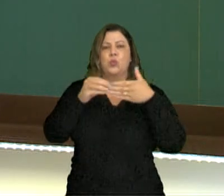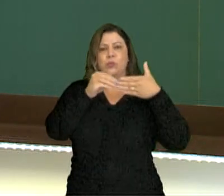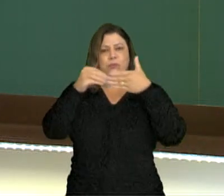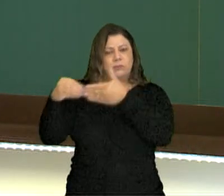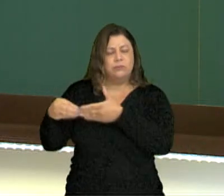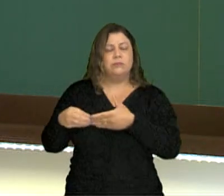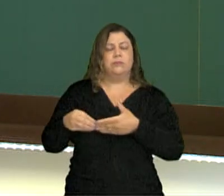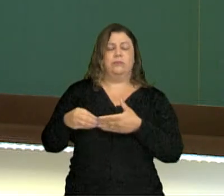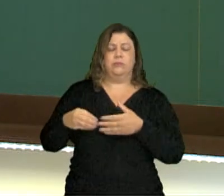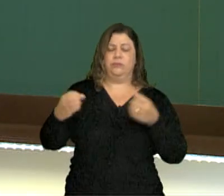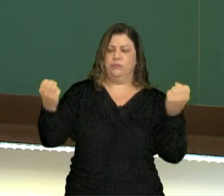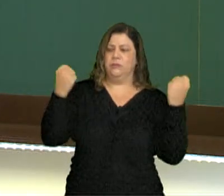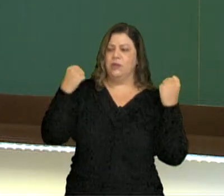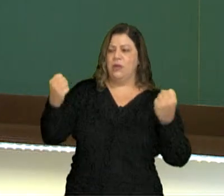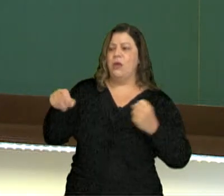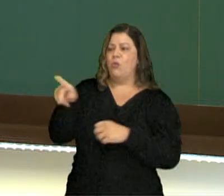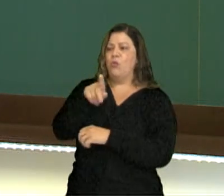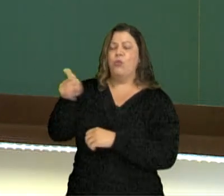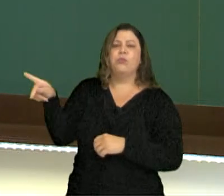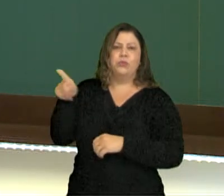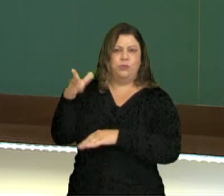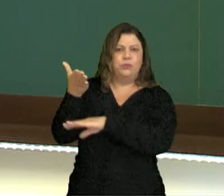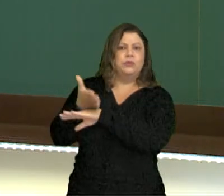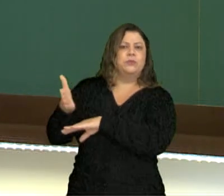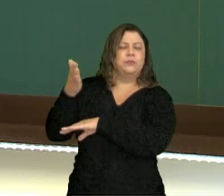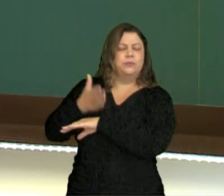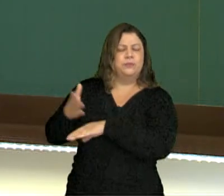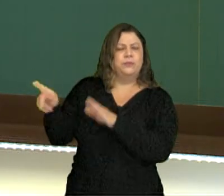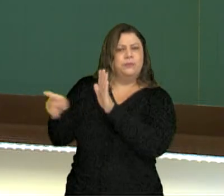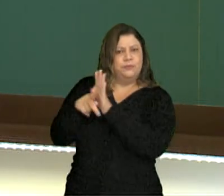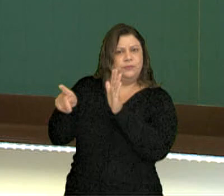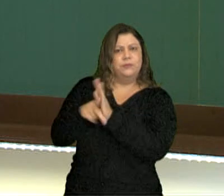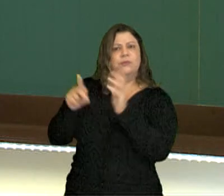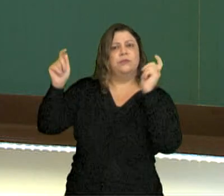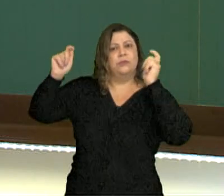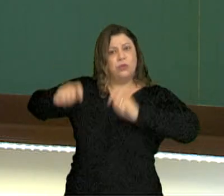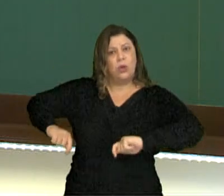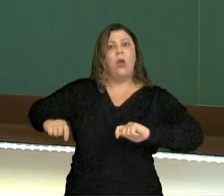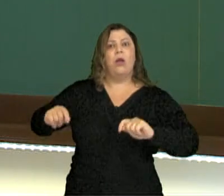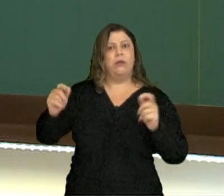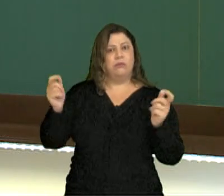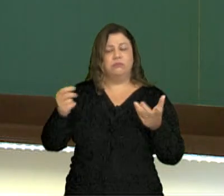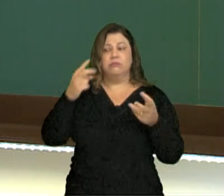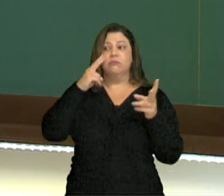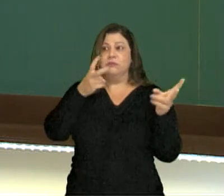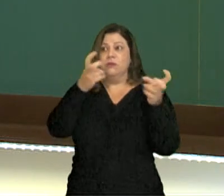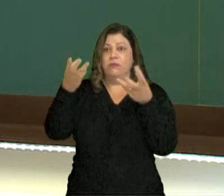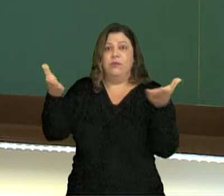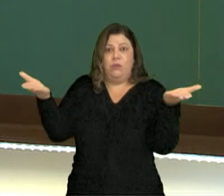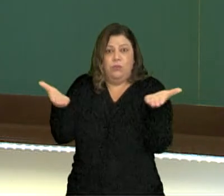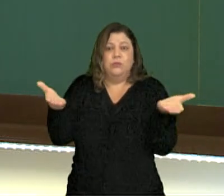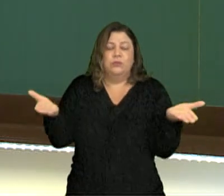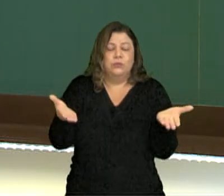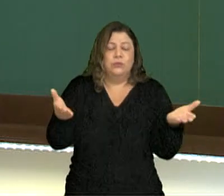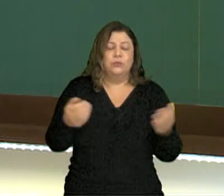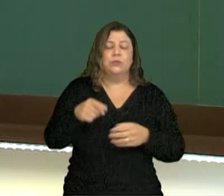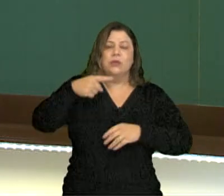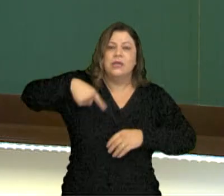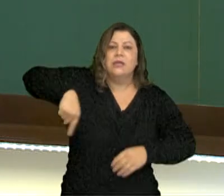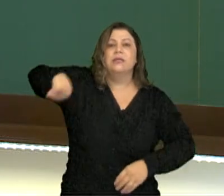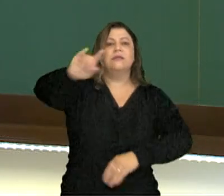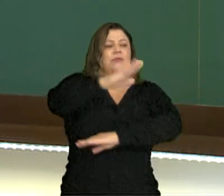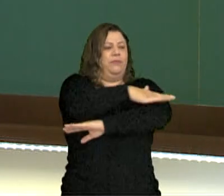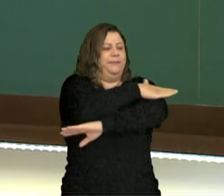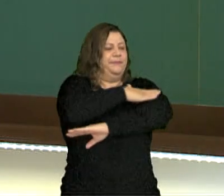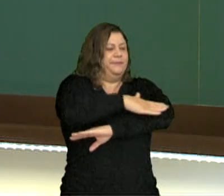personal trainer, por essas consultorias esportivas, está muito em alta isso hoje em dia. E eles vão em parques, em